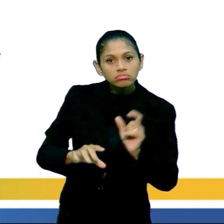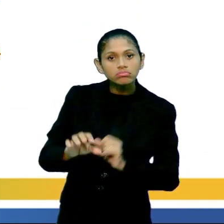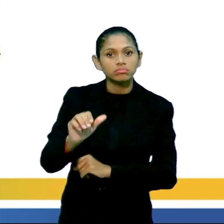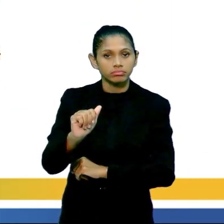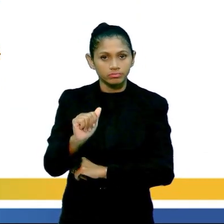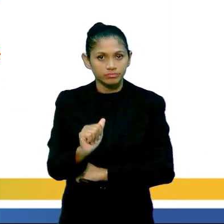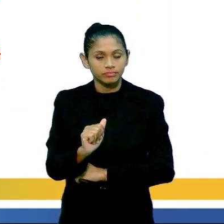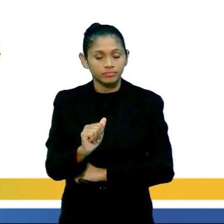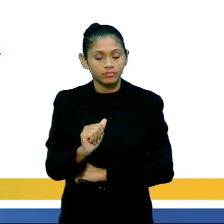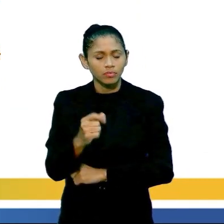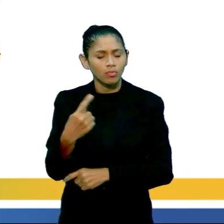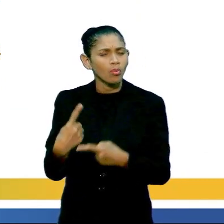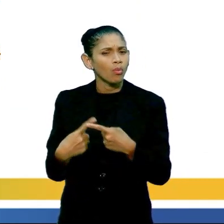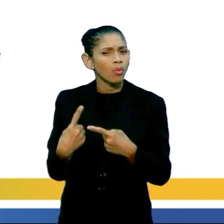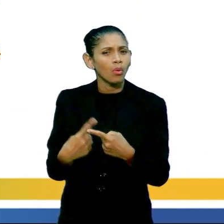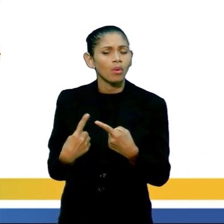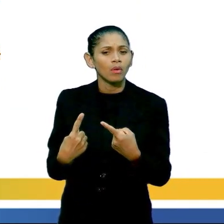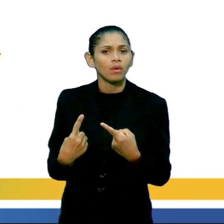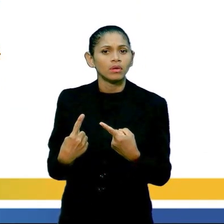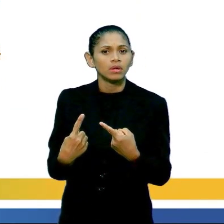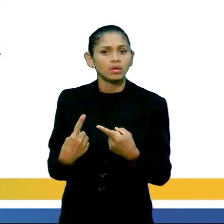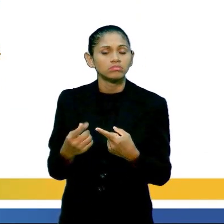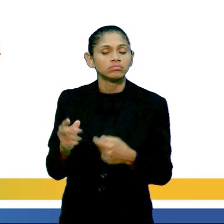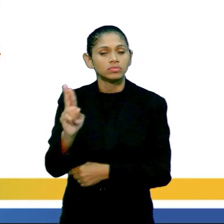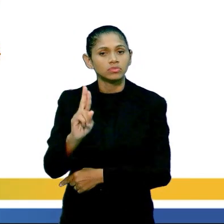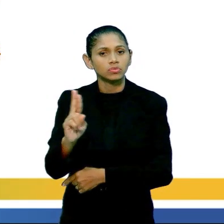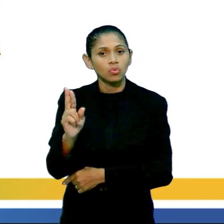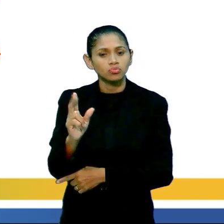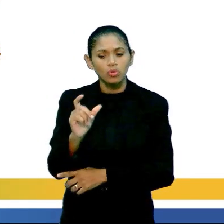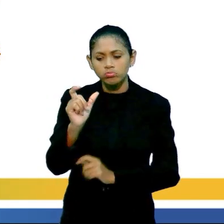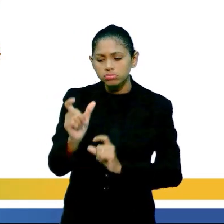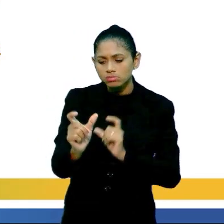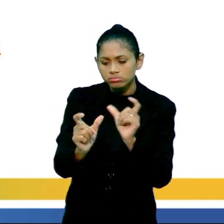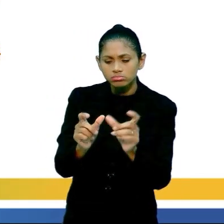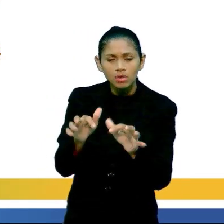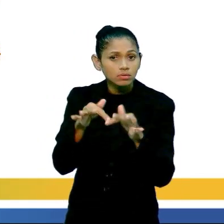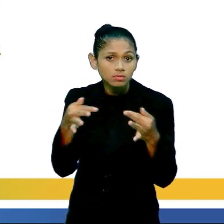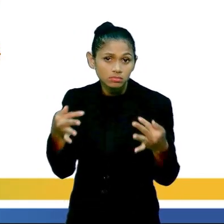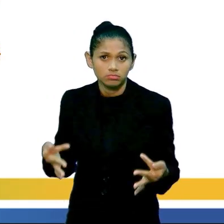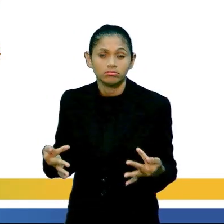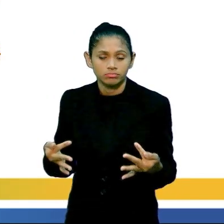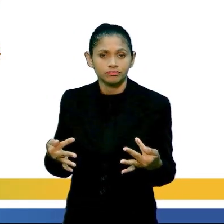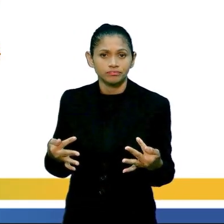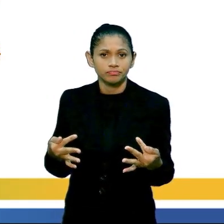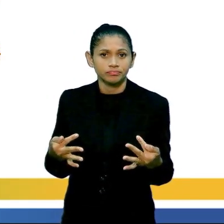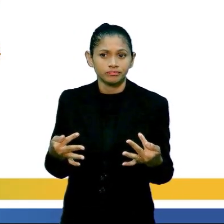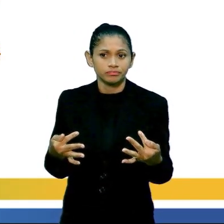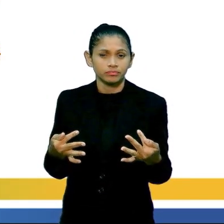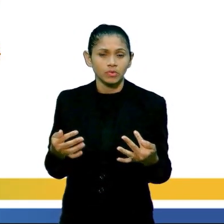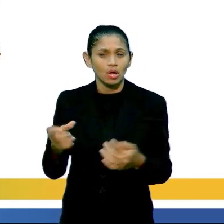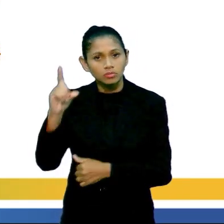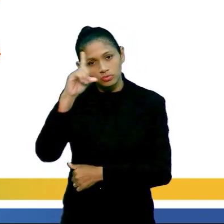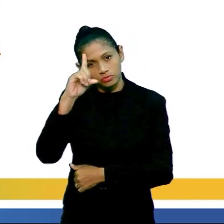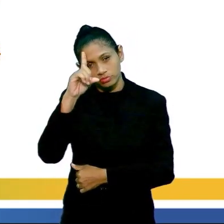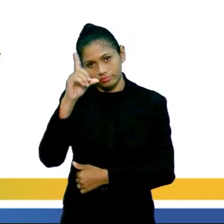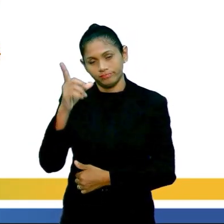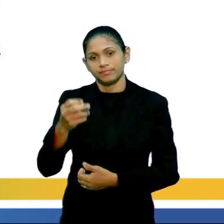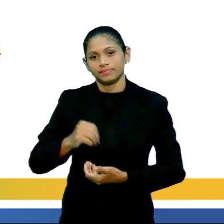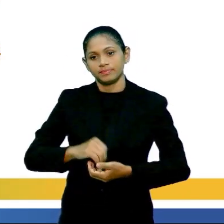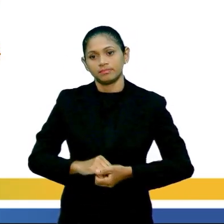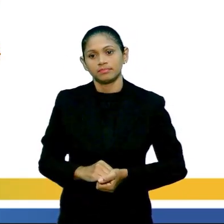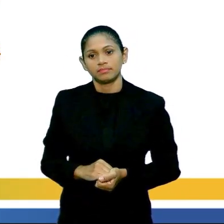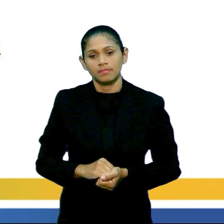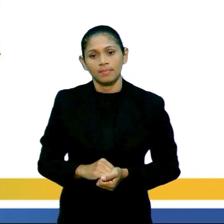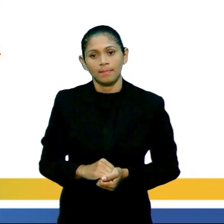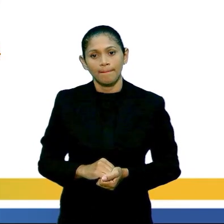galera? Porque ele utiliza termos simples, né? Atividades cotidianas e nostálgica, porque essa ideia de